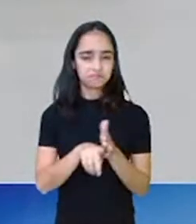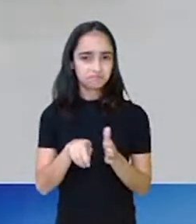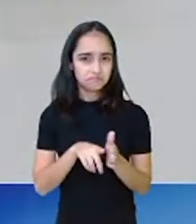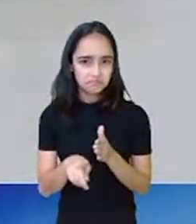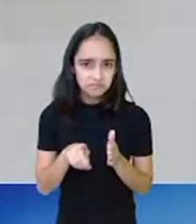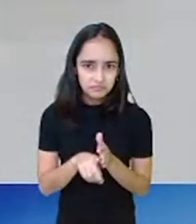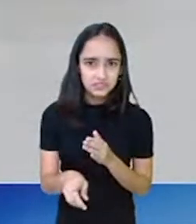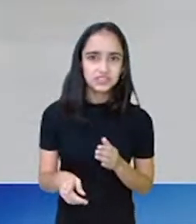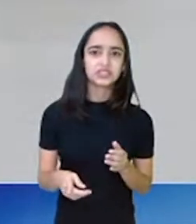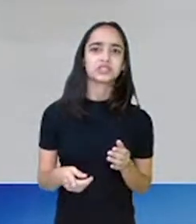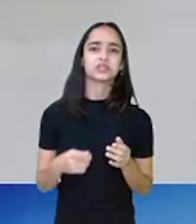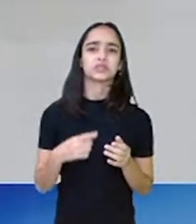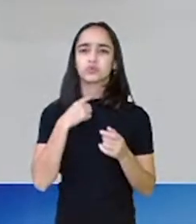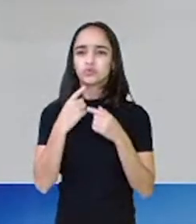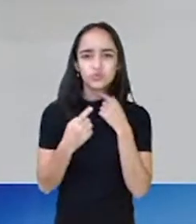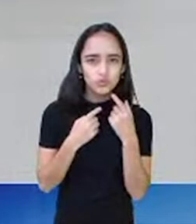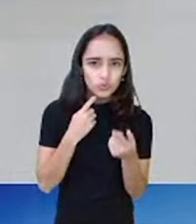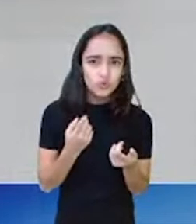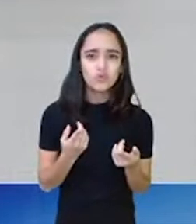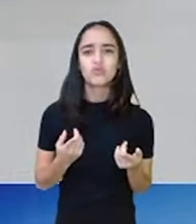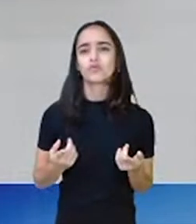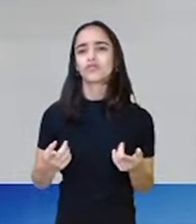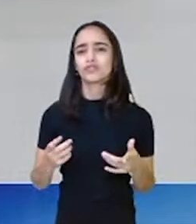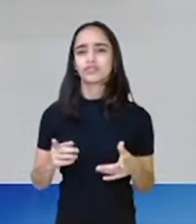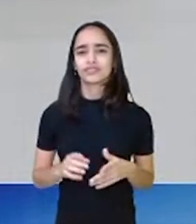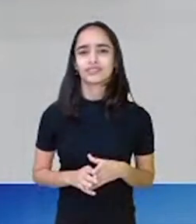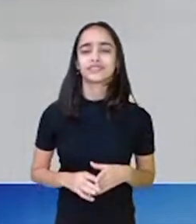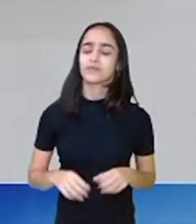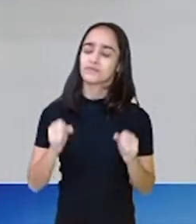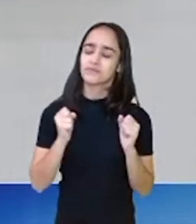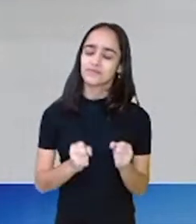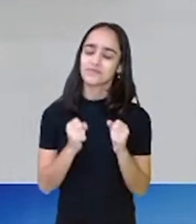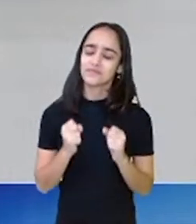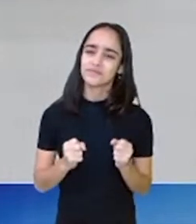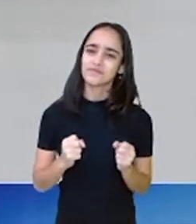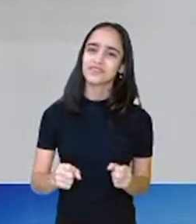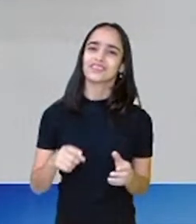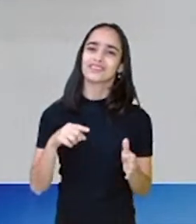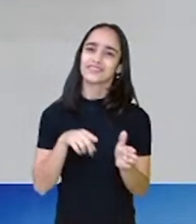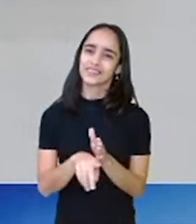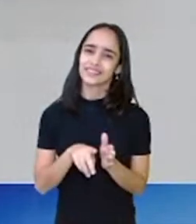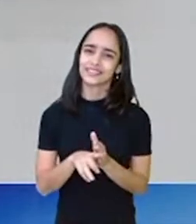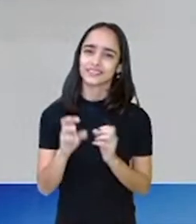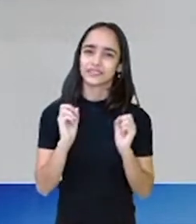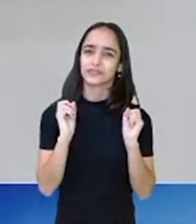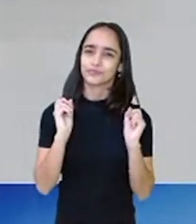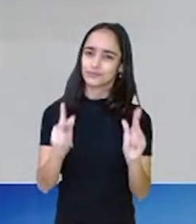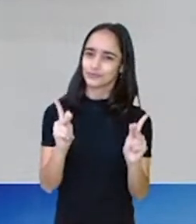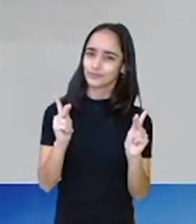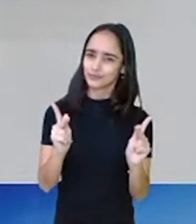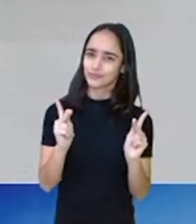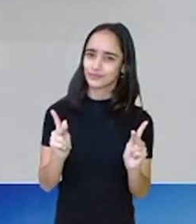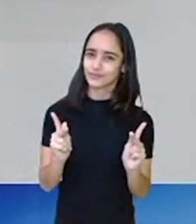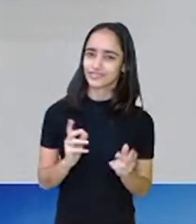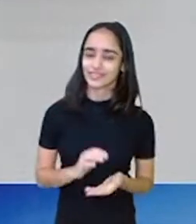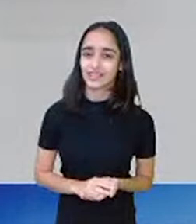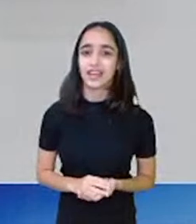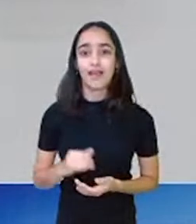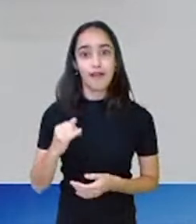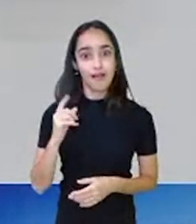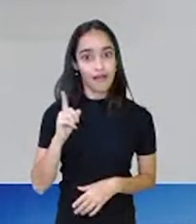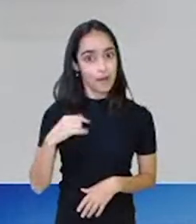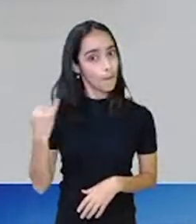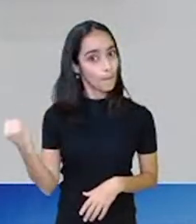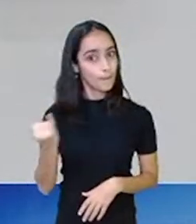gente vai aí aprendendo, tá, gente? A gente vai aí tirando as dúvidas de vocês. Como eu falei, isso é um ponto muito